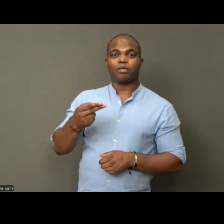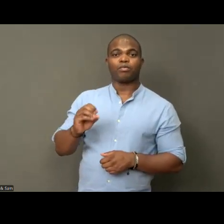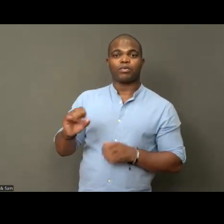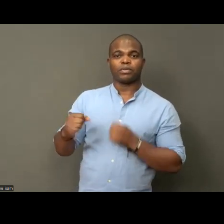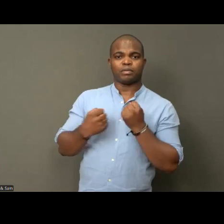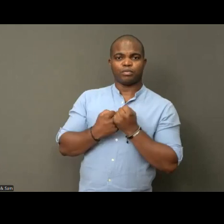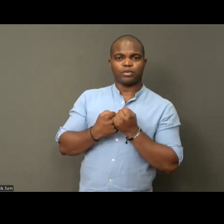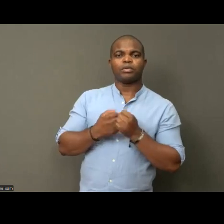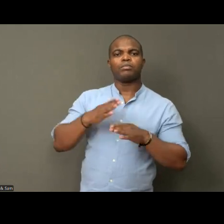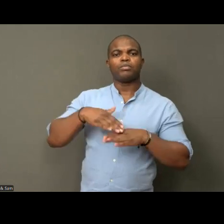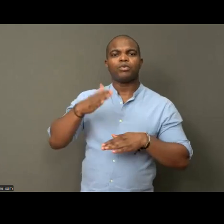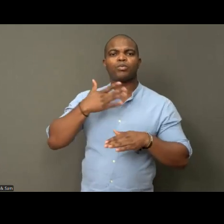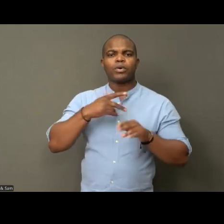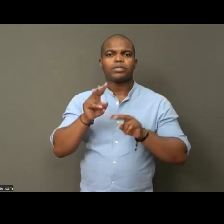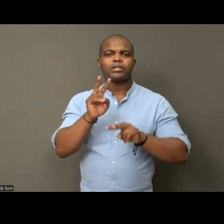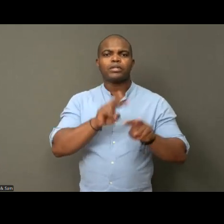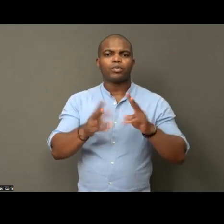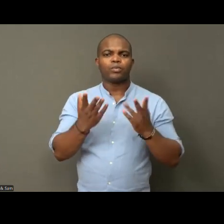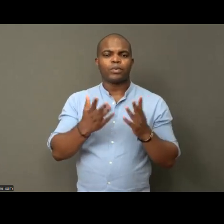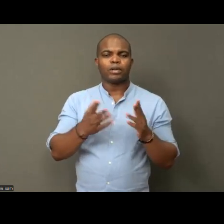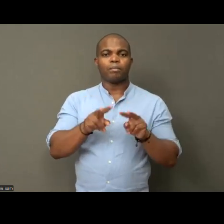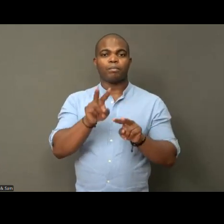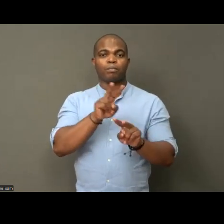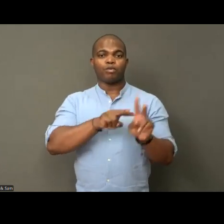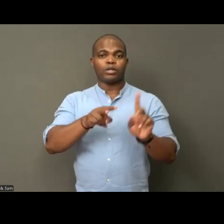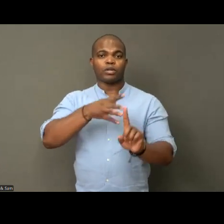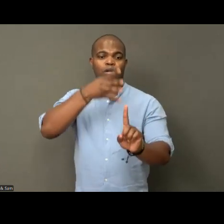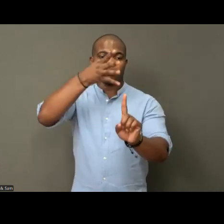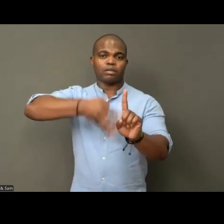a ambiciosa iniciativa de eliminação da OPAS.